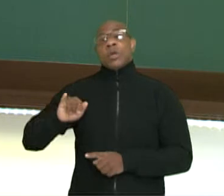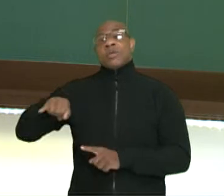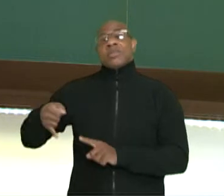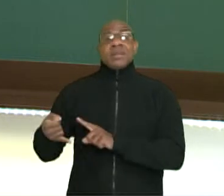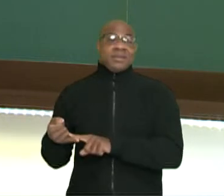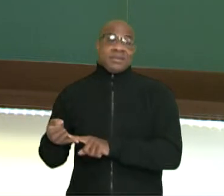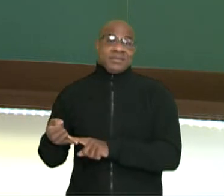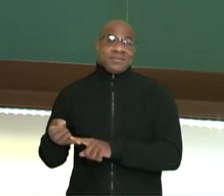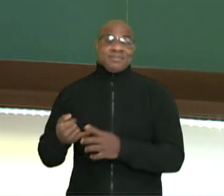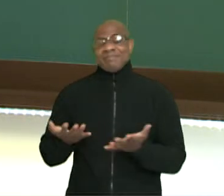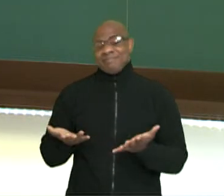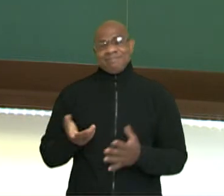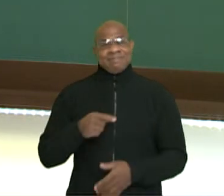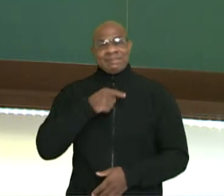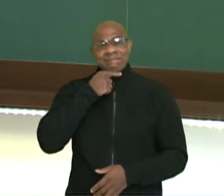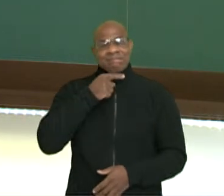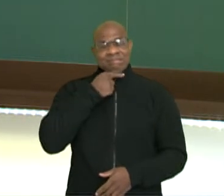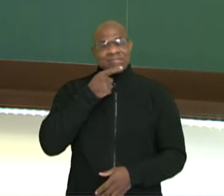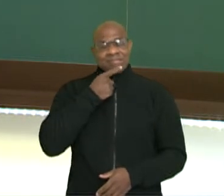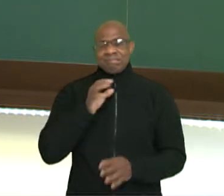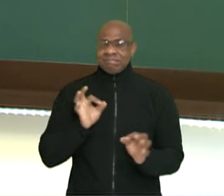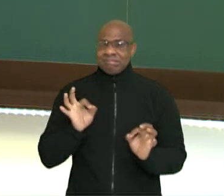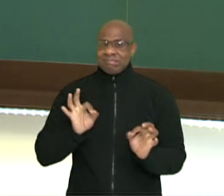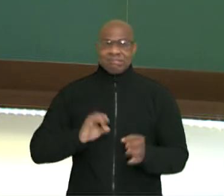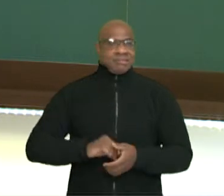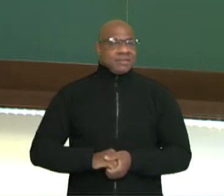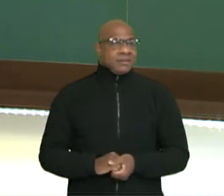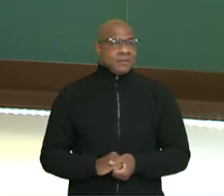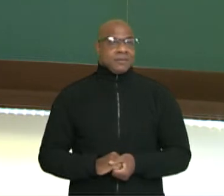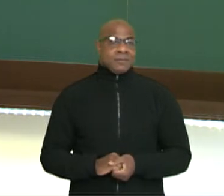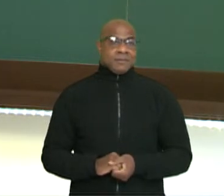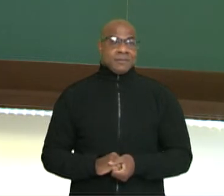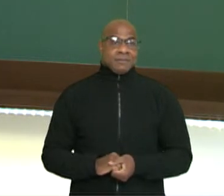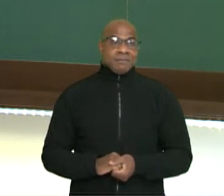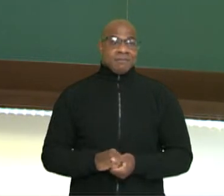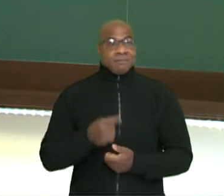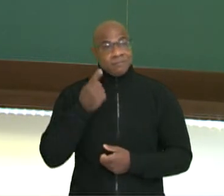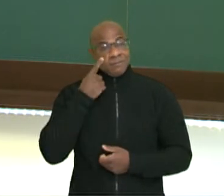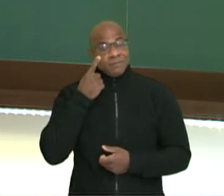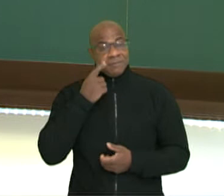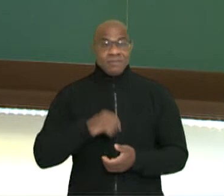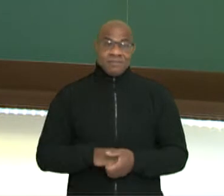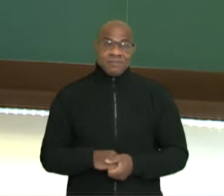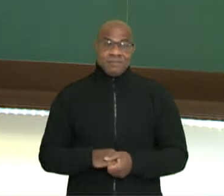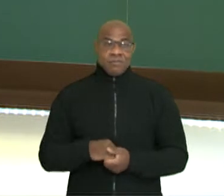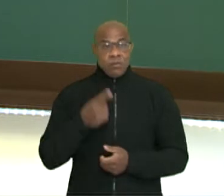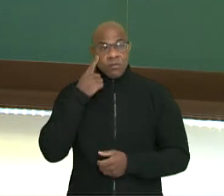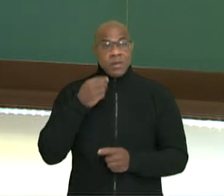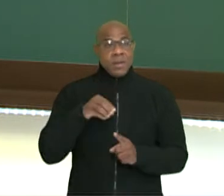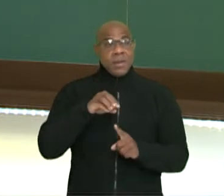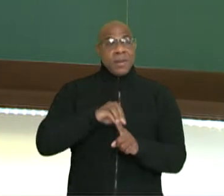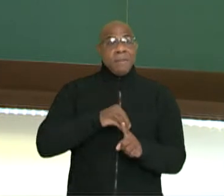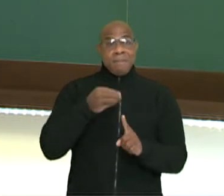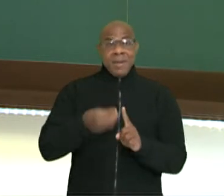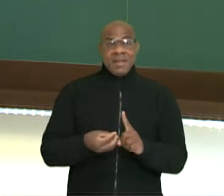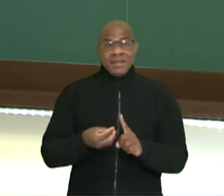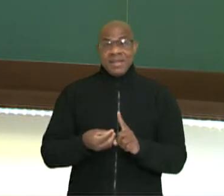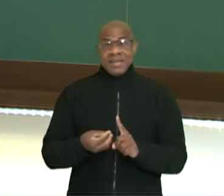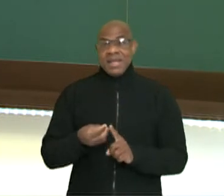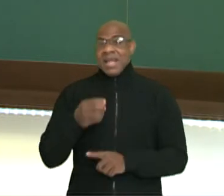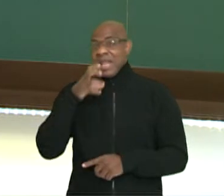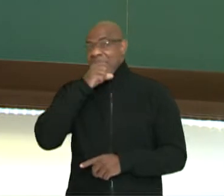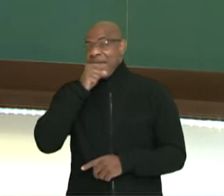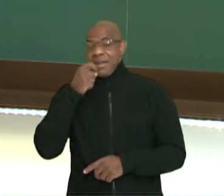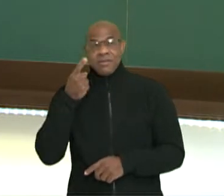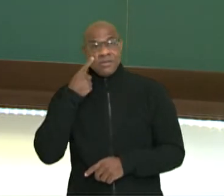janeiro, né? Então, não deu certo para esse. Vai ter que ser esse último, né? Será que é? É!